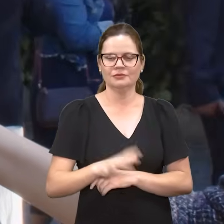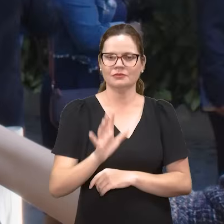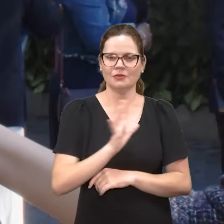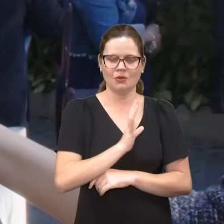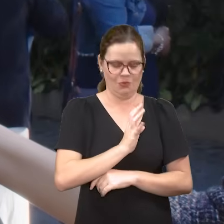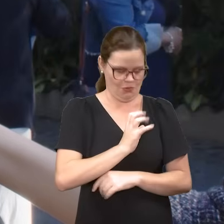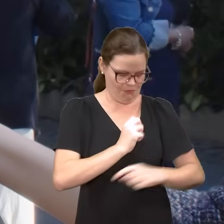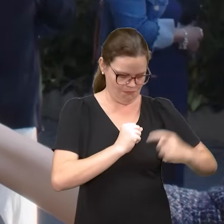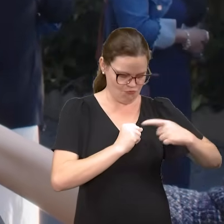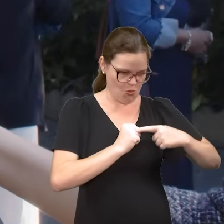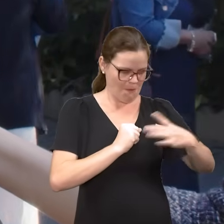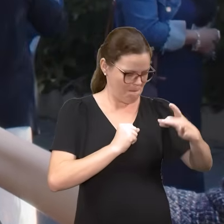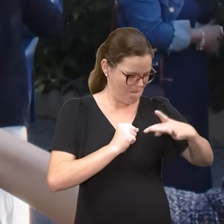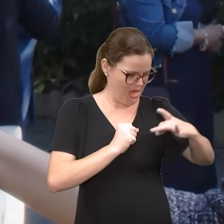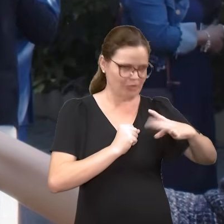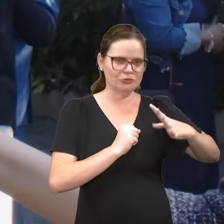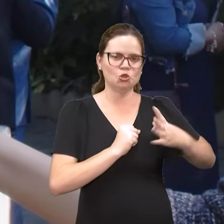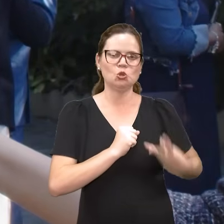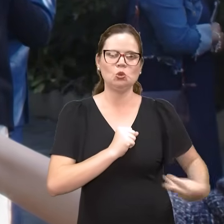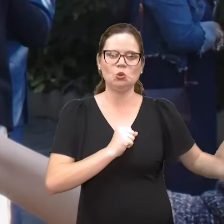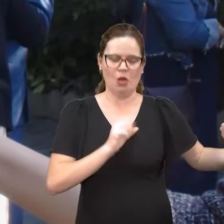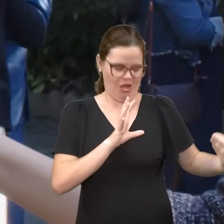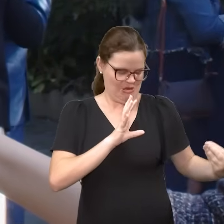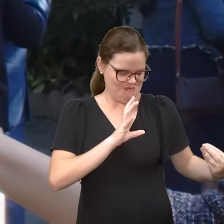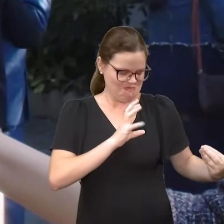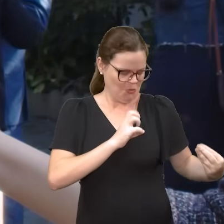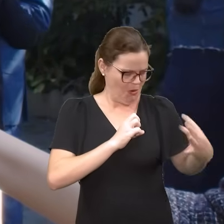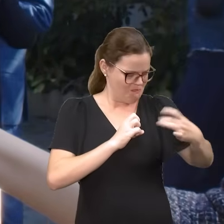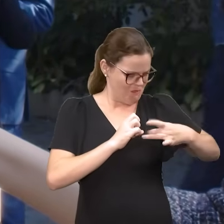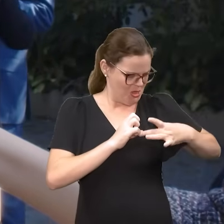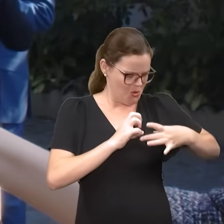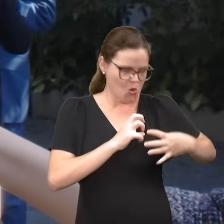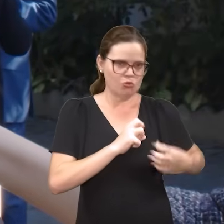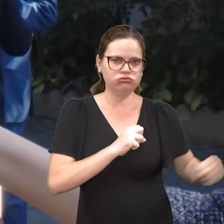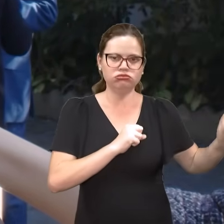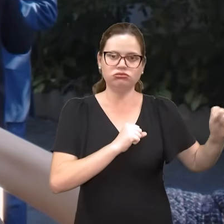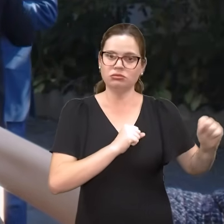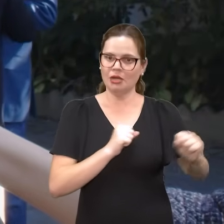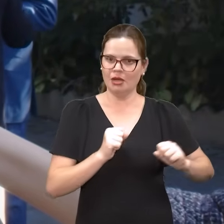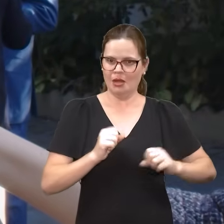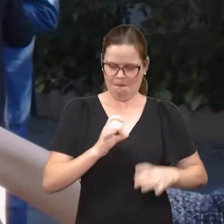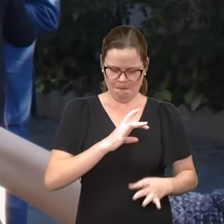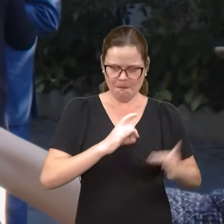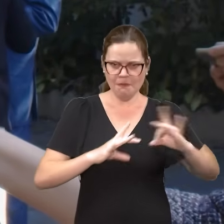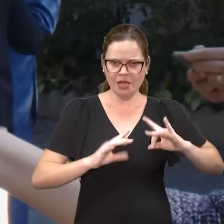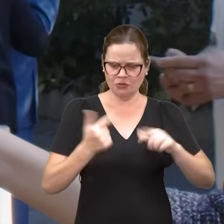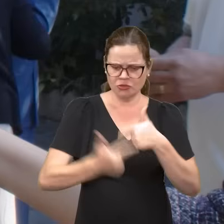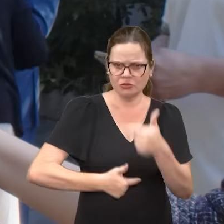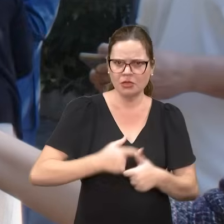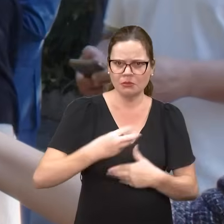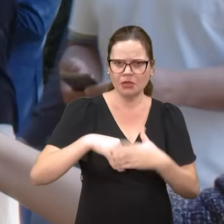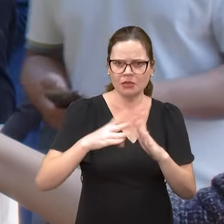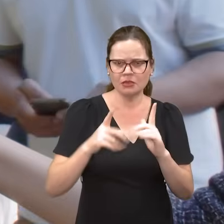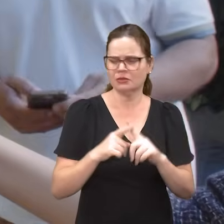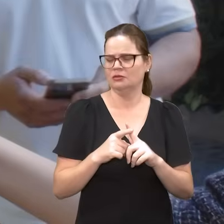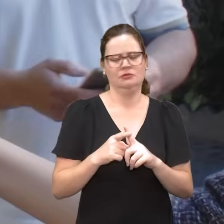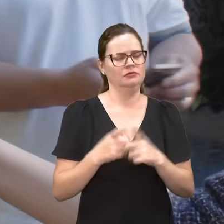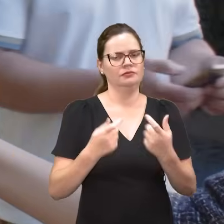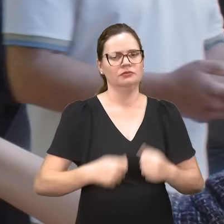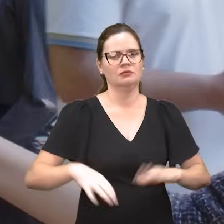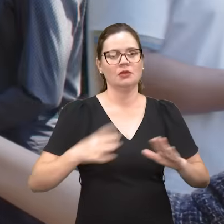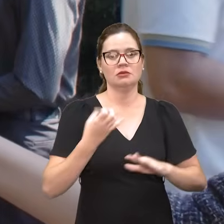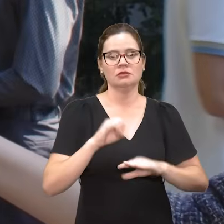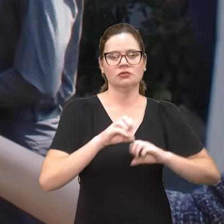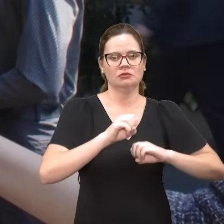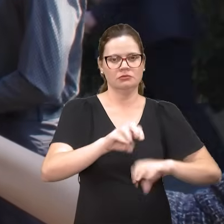lança fora todo medo. Você não tem medo de fazer a obra, né? Então ele deixou um legado para nós. Quem faz